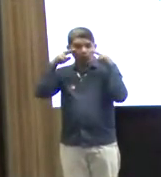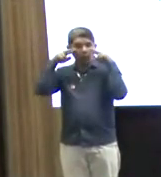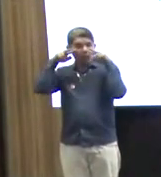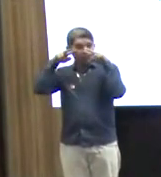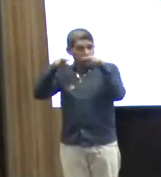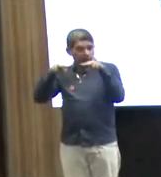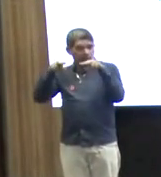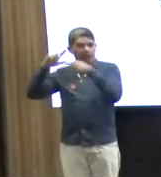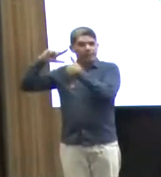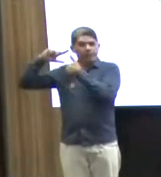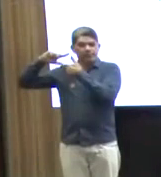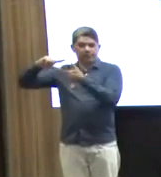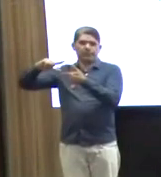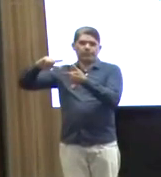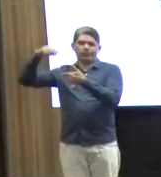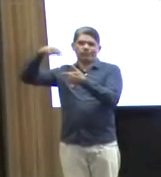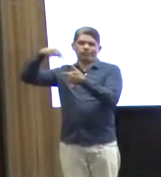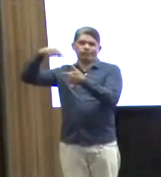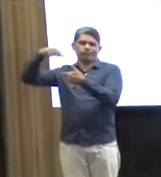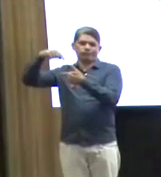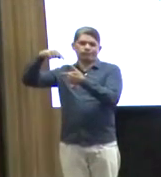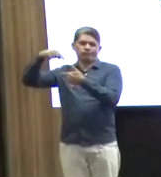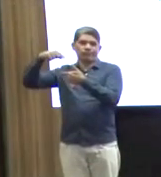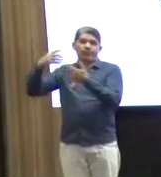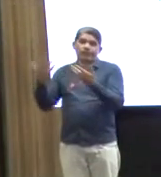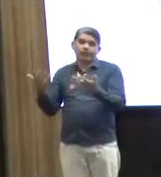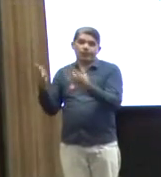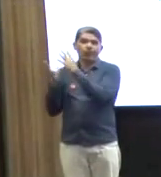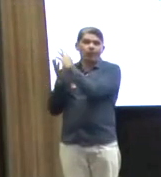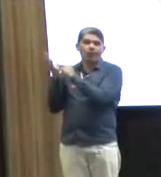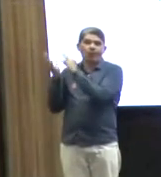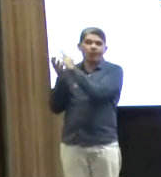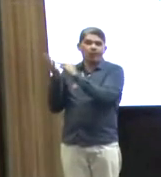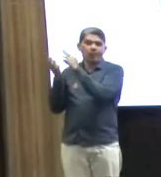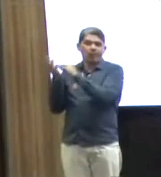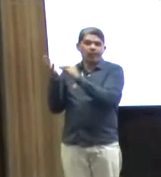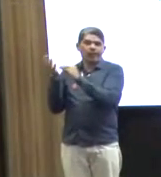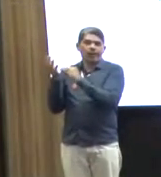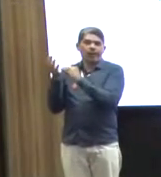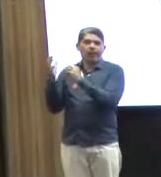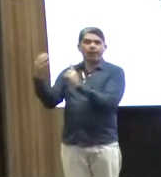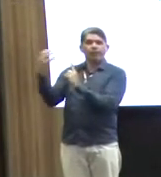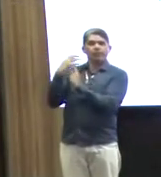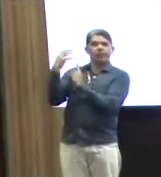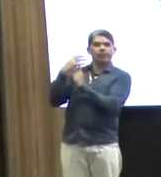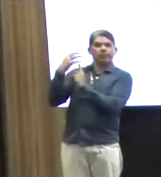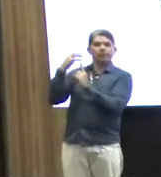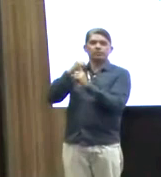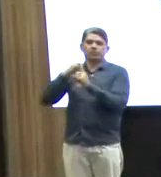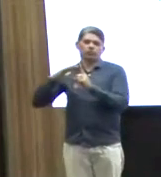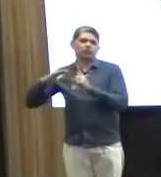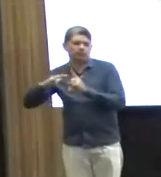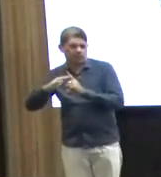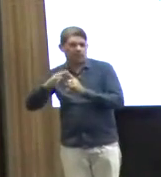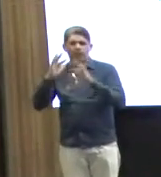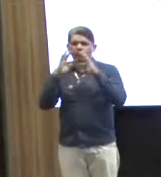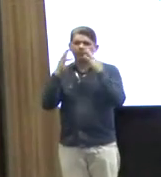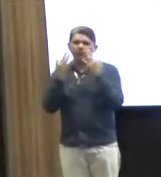tradição. Então, o que você vê, te ensinaram a ver assim, na sociedade, em família, onde você circula.